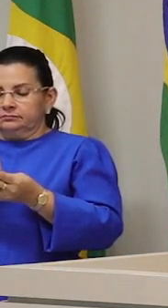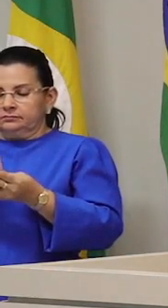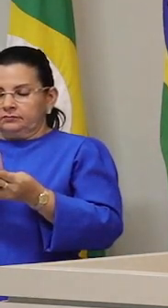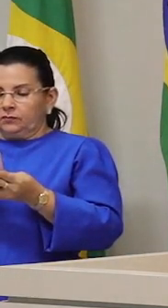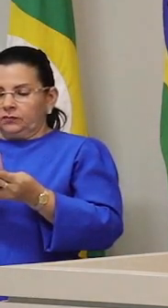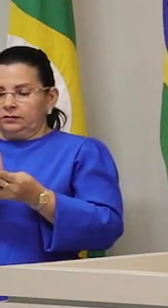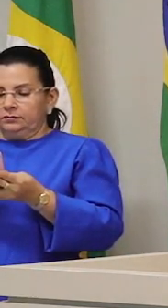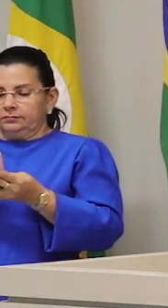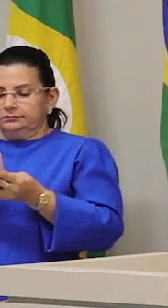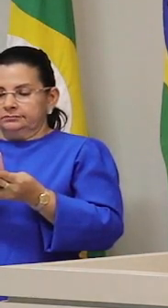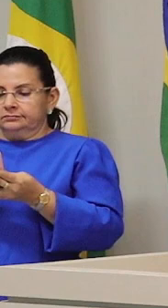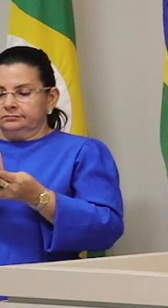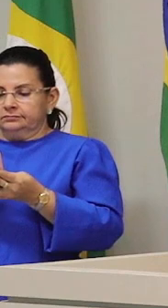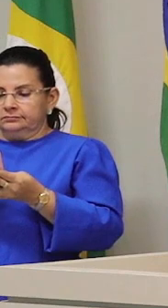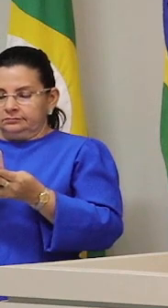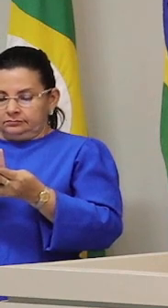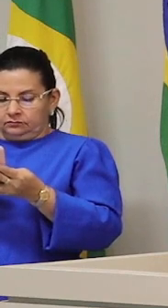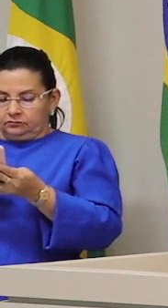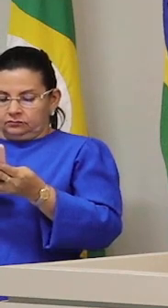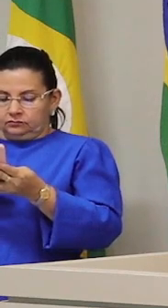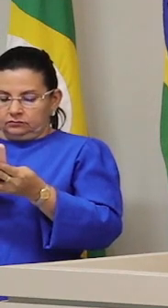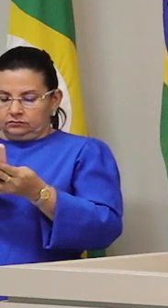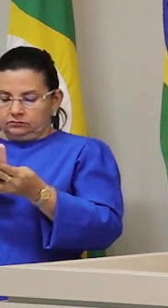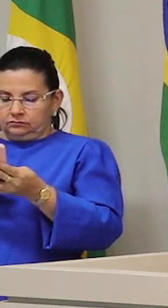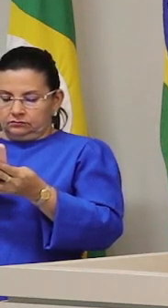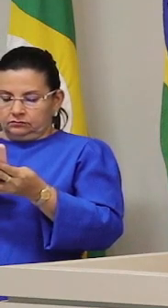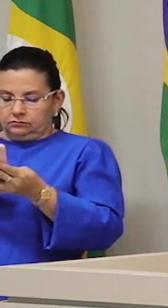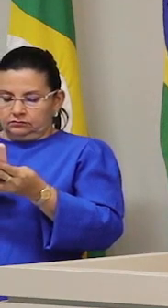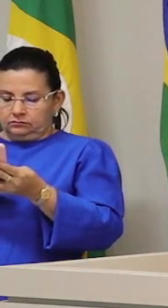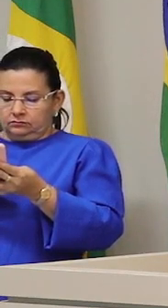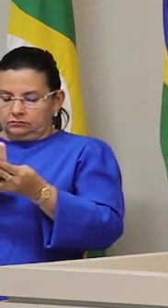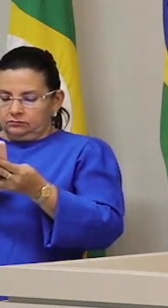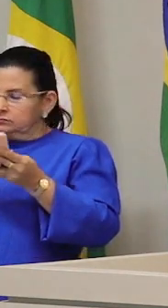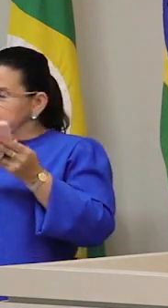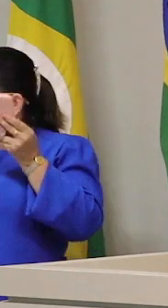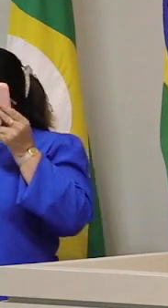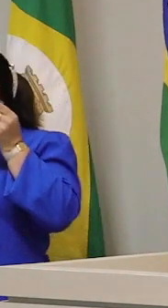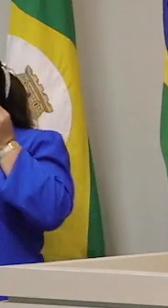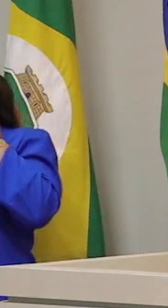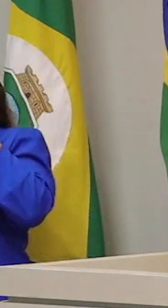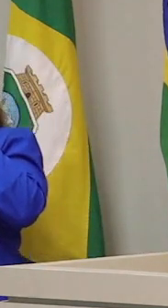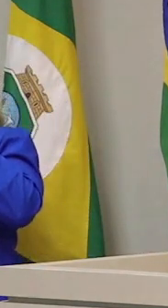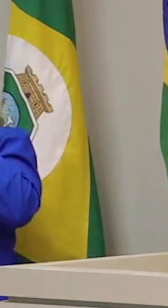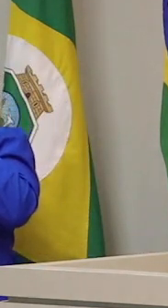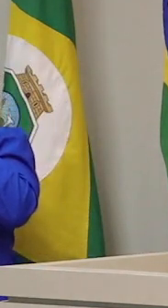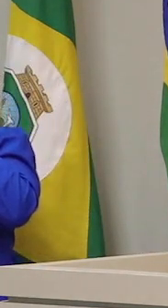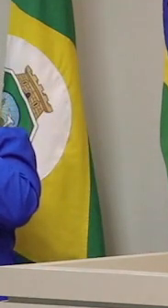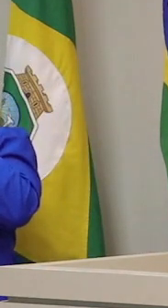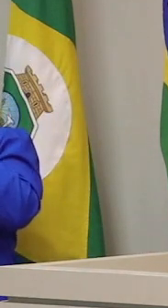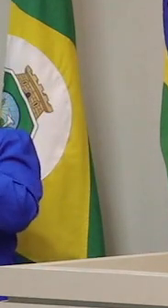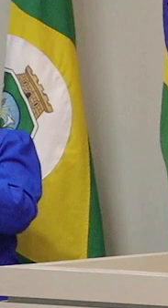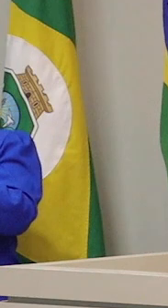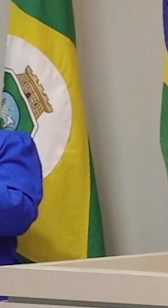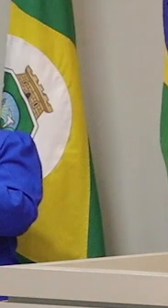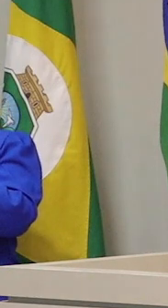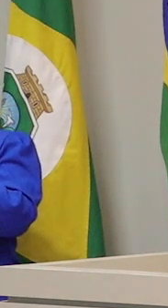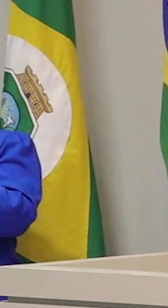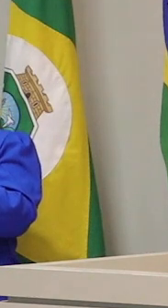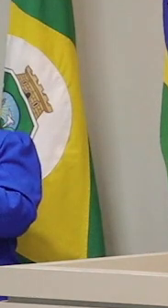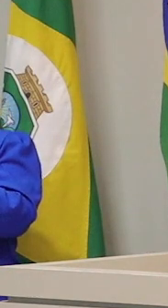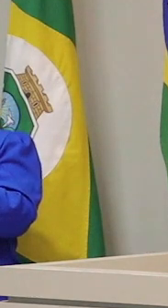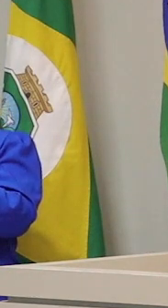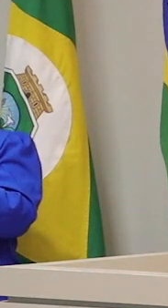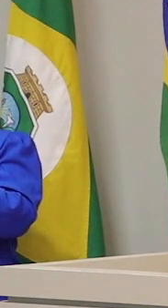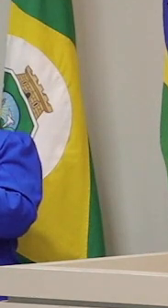fazer a a compactação eh a gente até pediria que não fosse feito porque se piora a situação até porque tá cheio de água